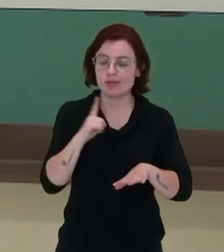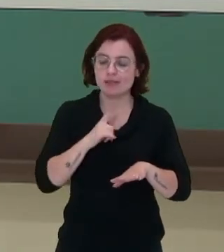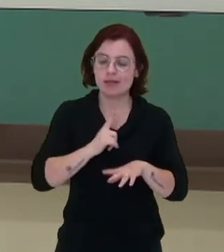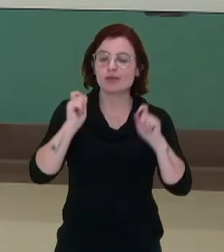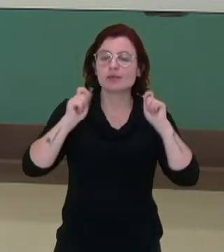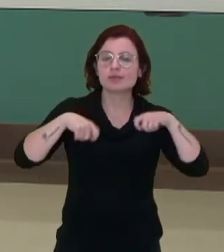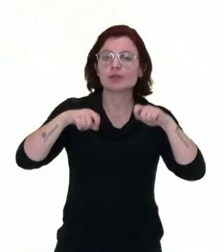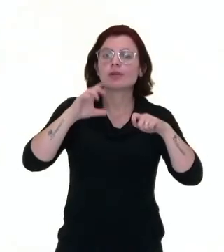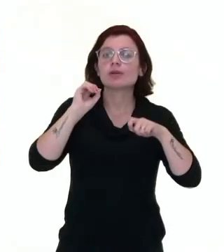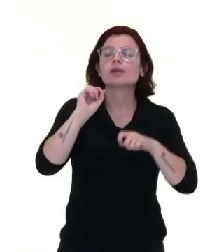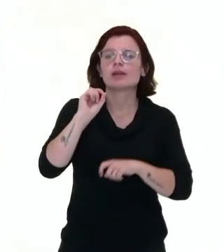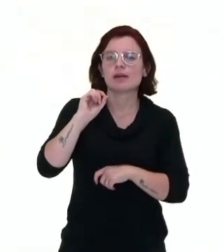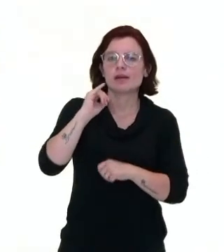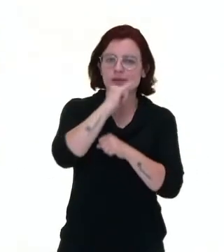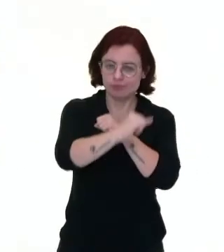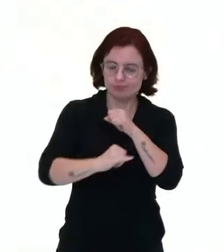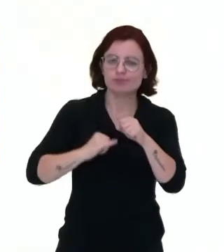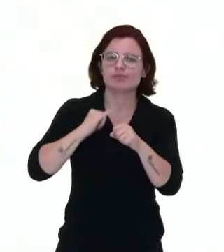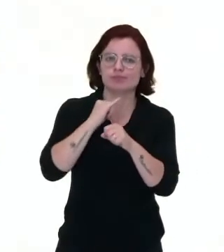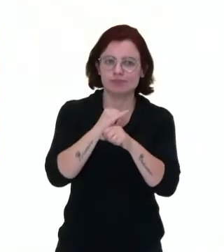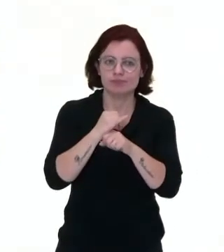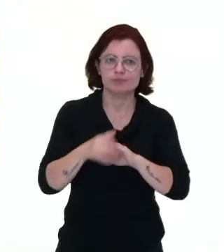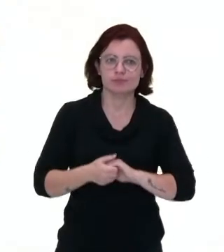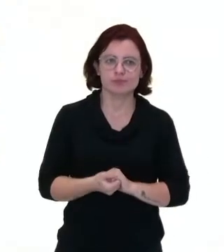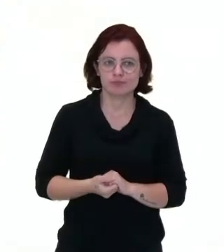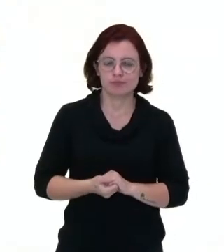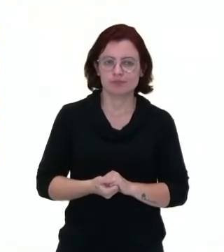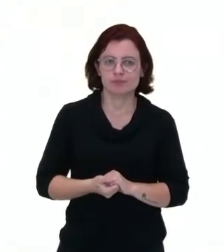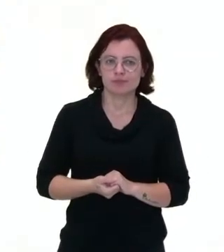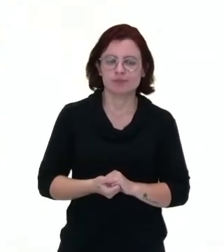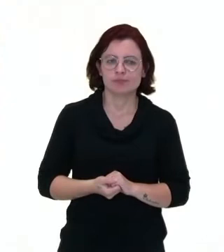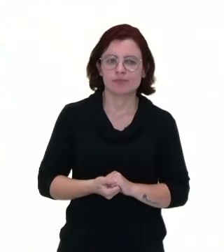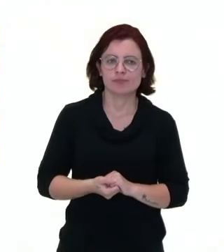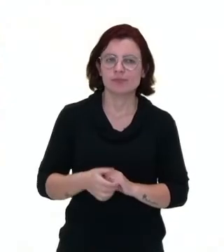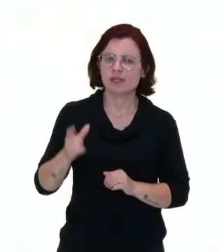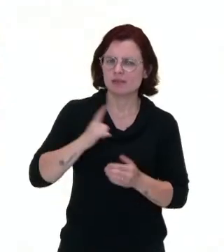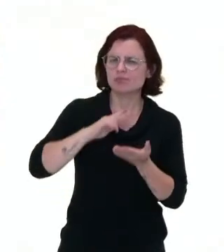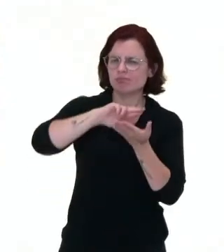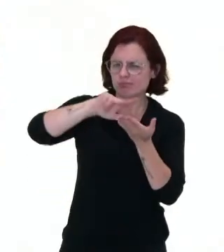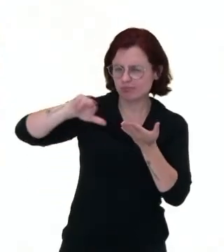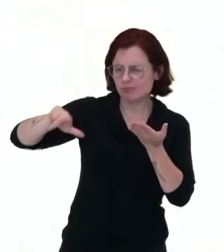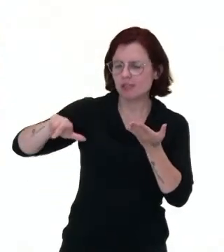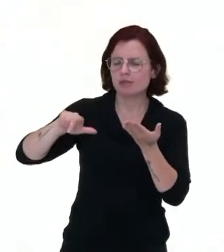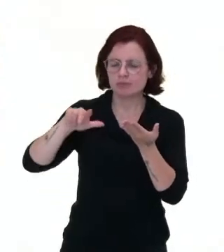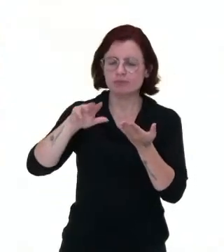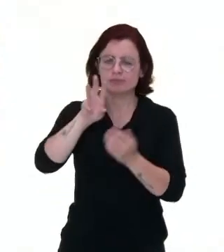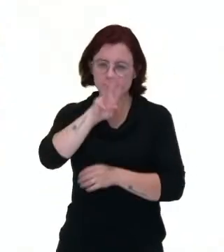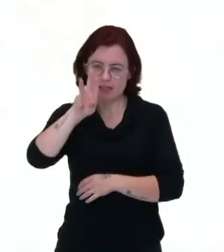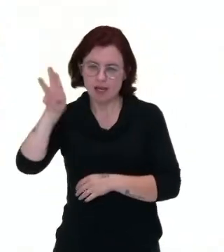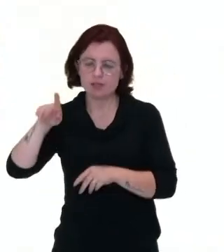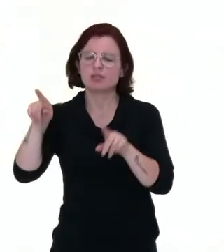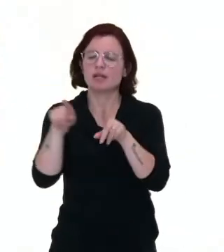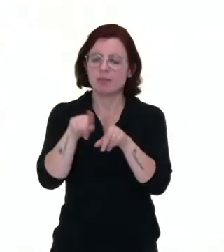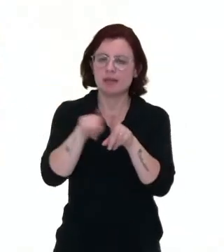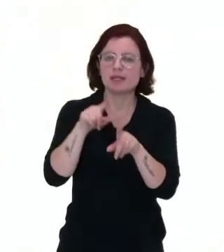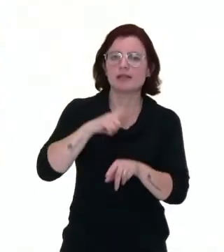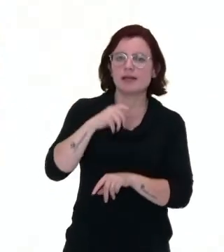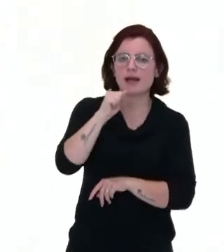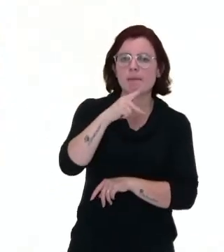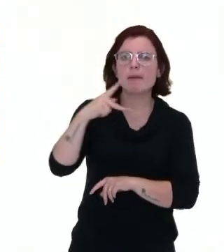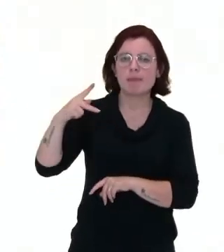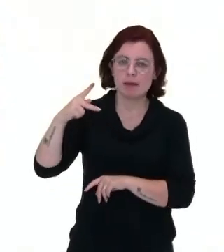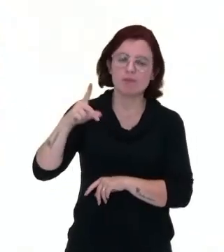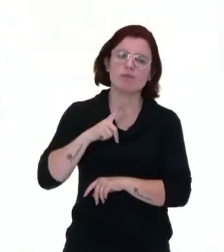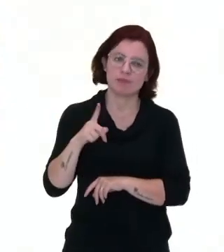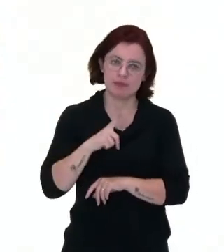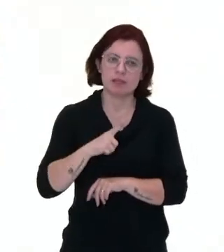de xadrez online. O xadrez pode ser jogado online atualmente em diversos sites e também em aplicativos, tá?